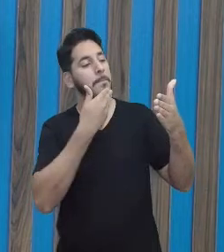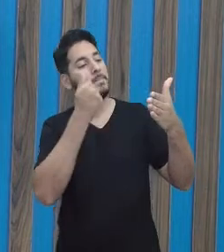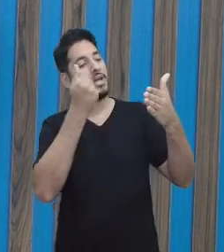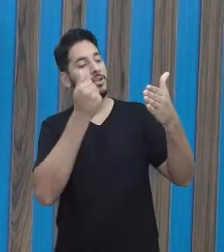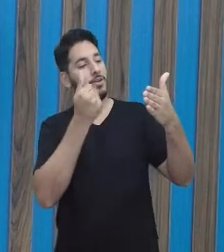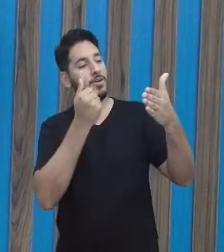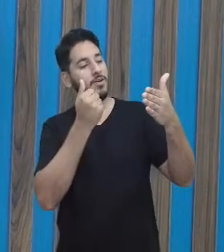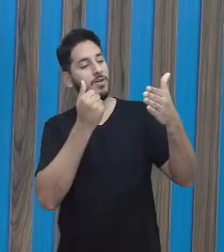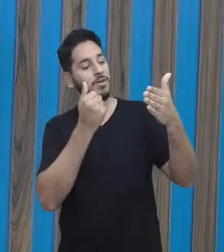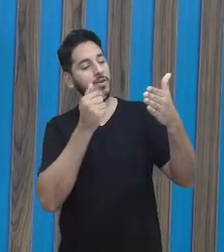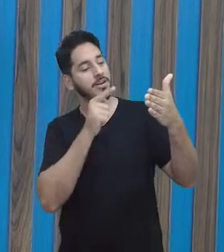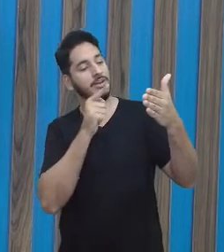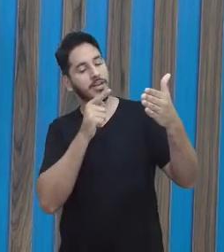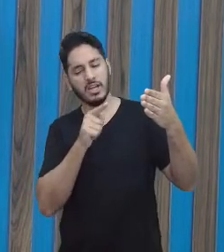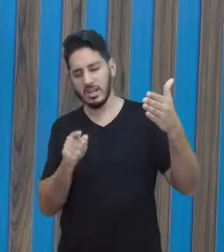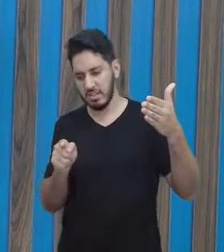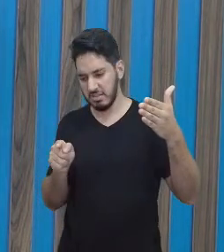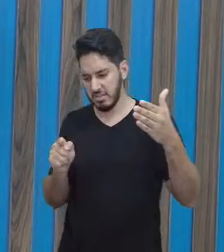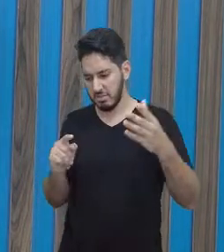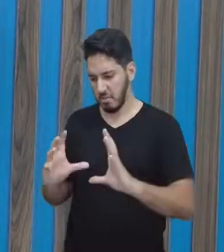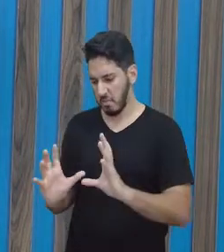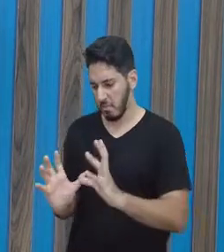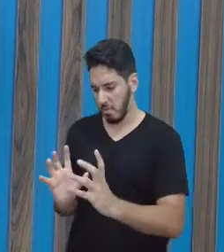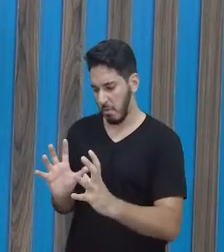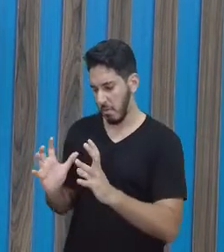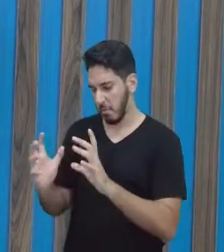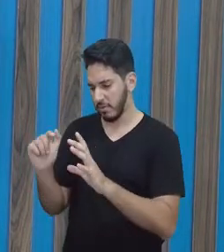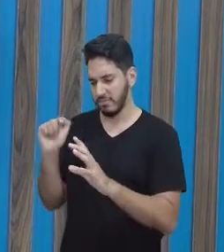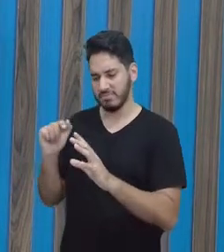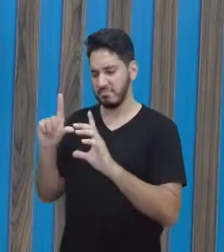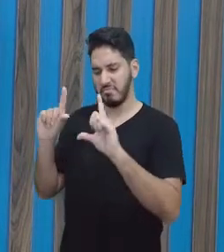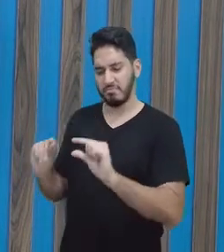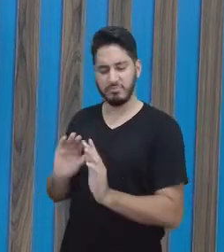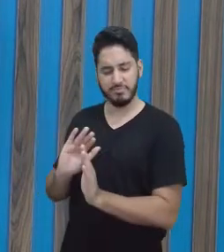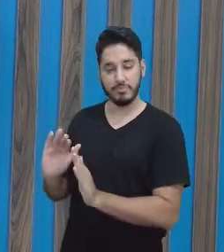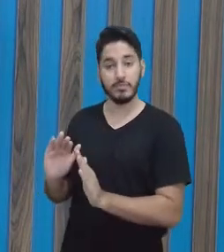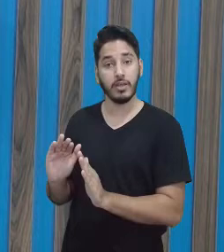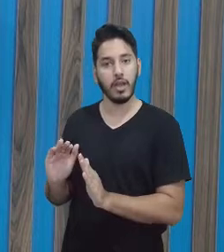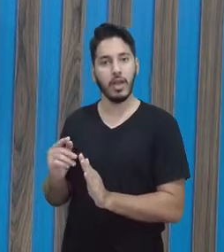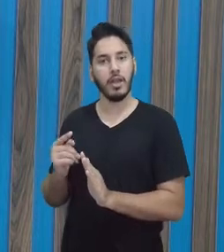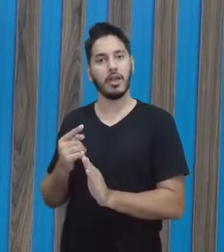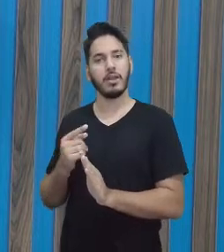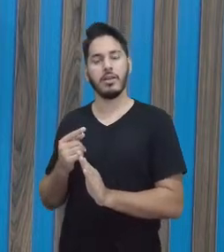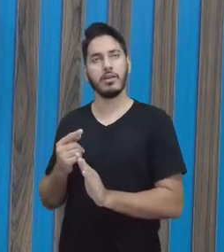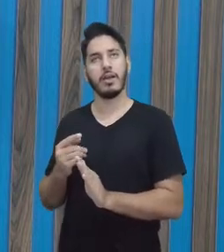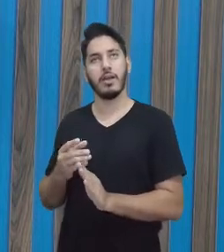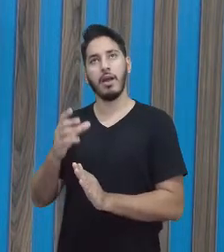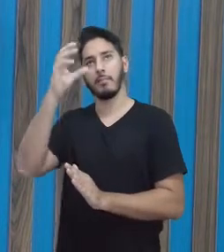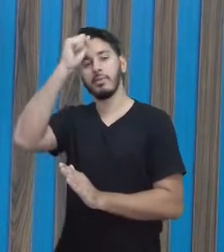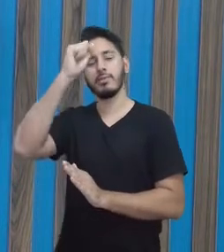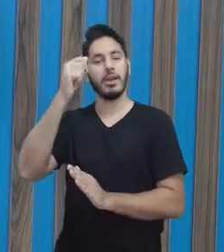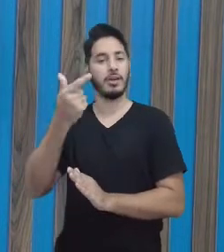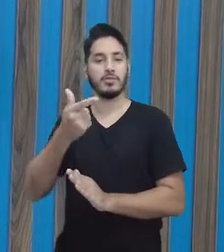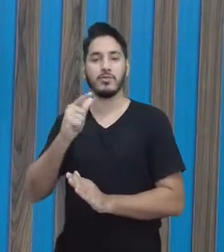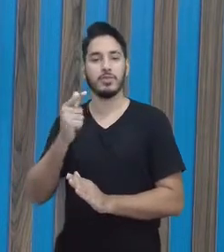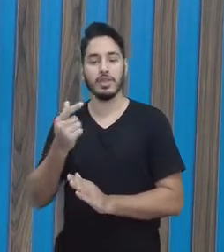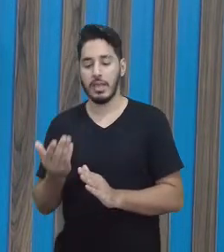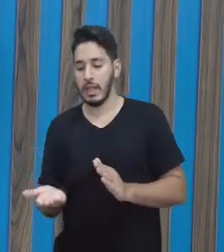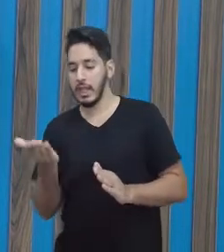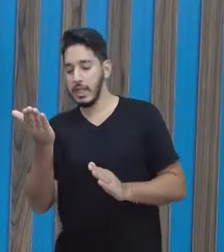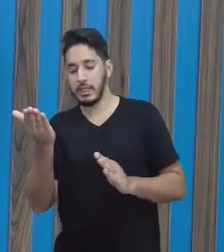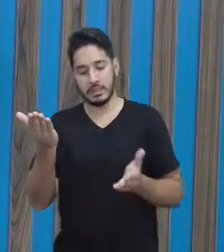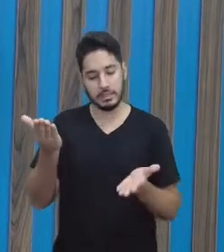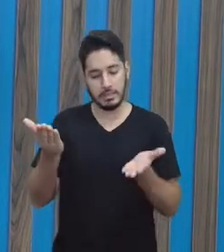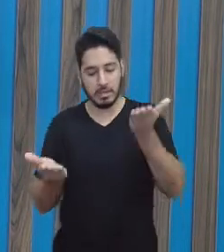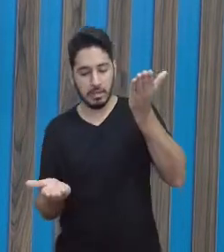tolamente achava que a cerâmica era uma arte menor. E ele aprendeu com isso, né? Quando ele diz que não existe isso, não existe uma hierarquia na